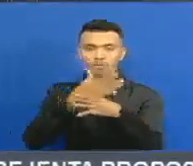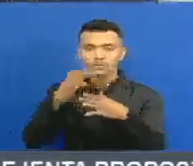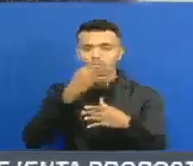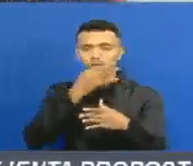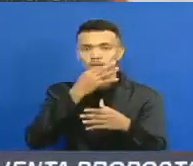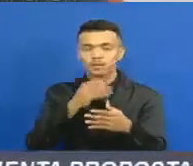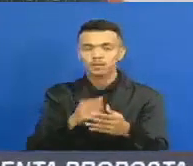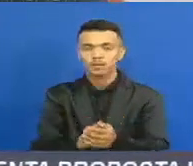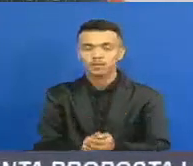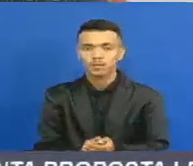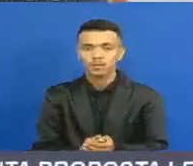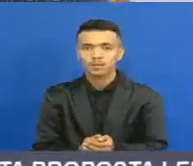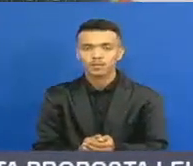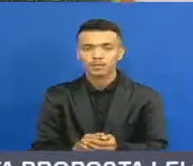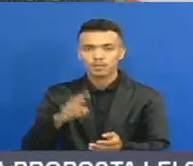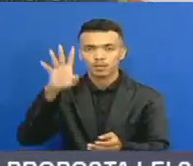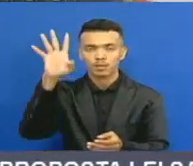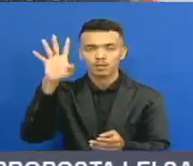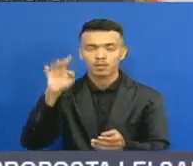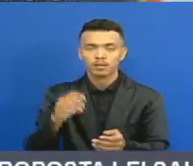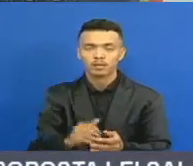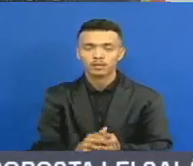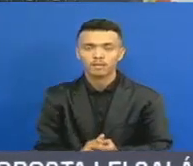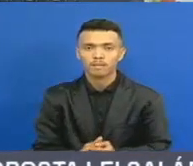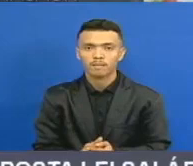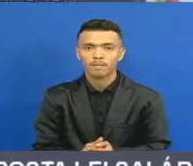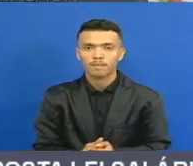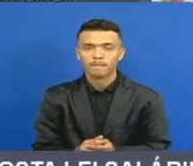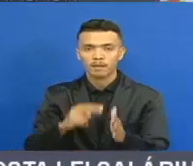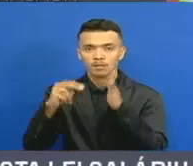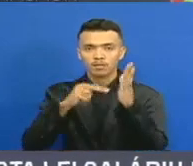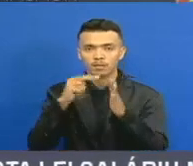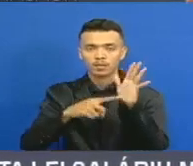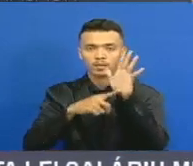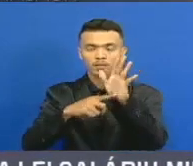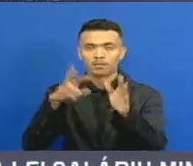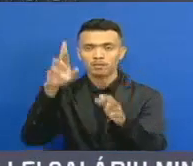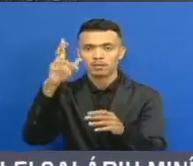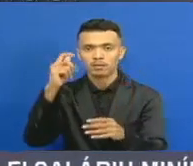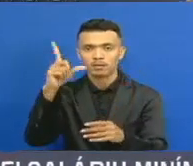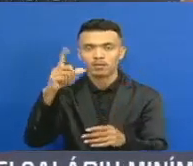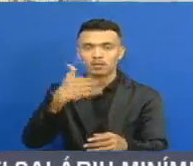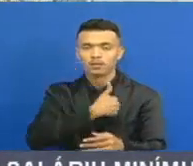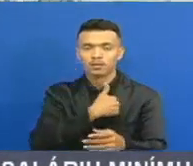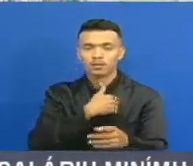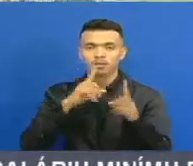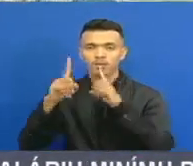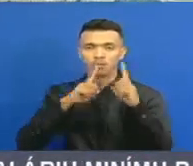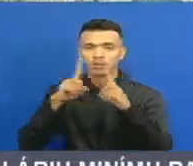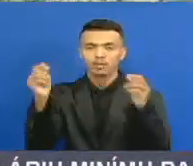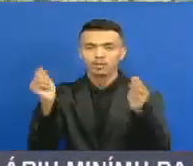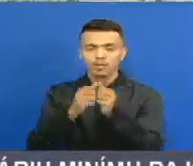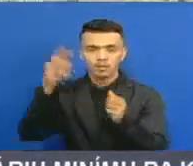Natu, Funuhotu, Laurai no Loilaco. To notícia ne publica, RTTL sedau confirma ho